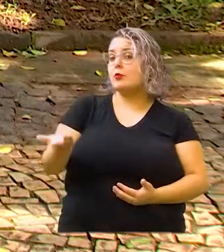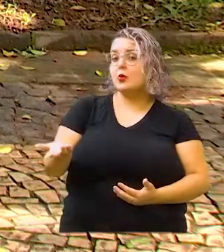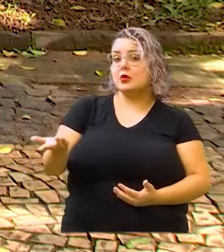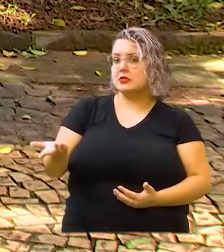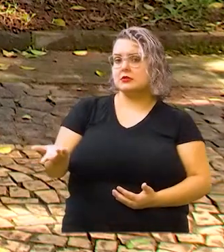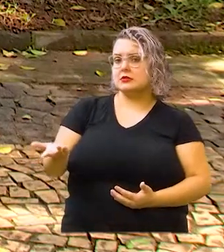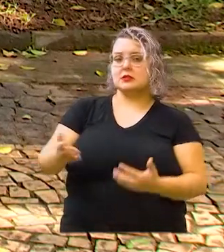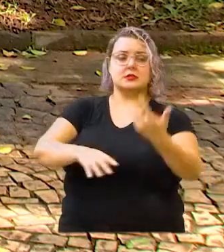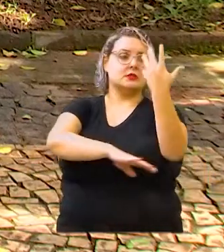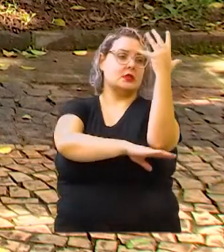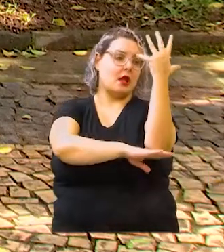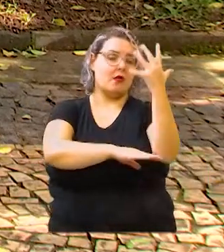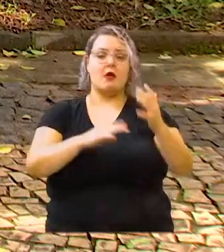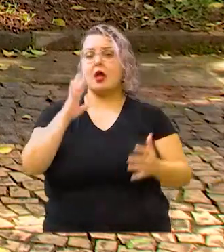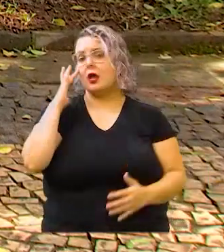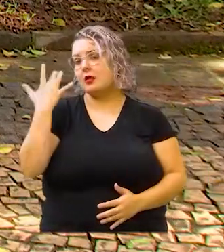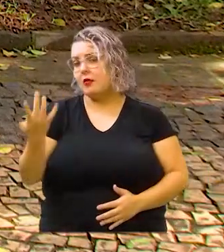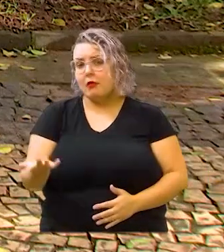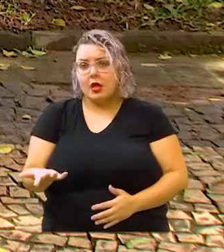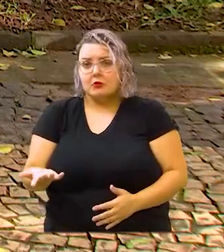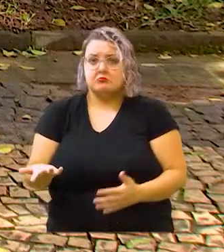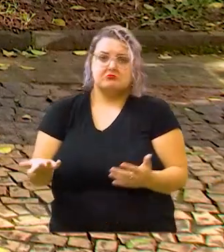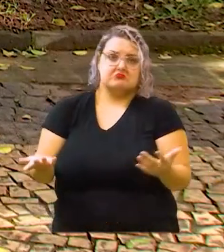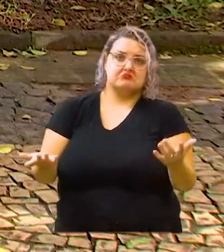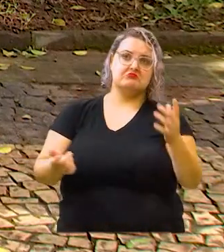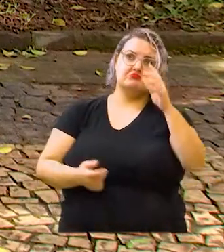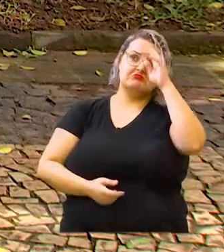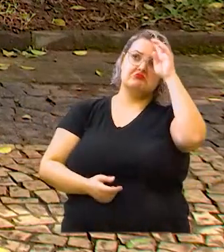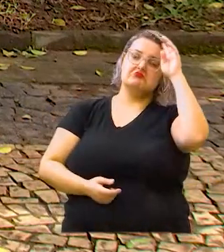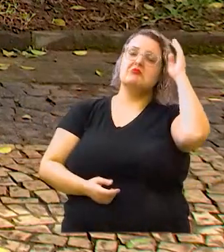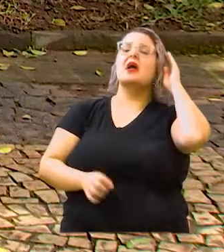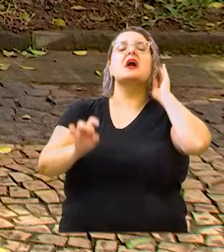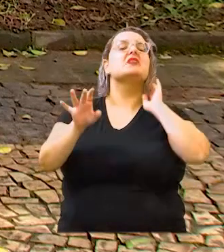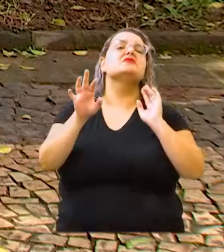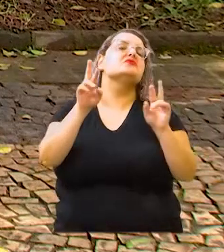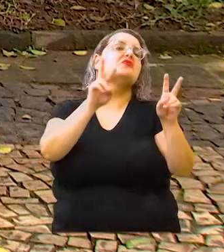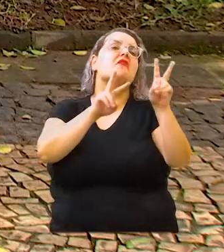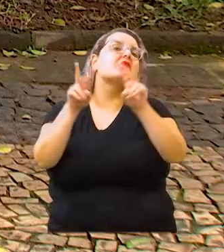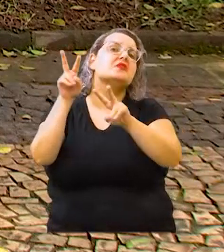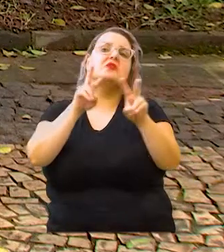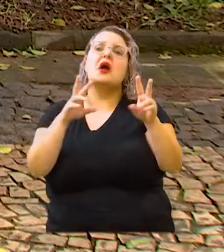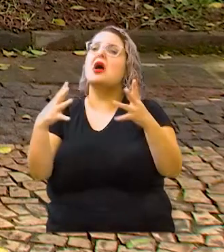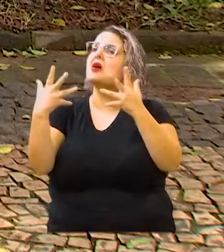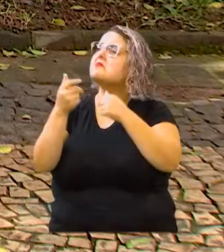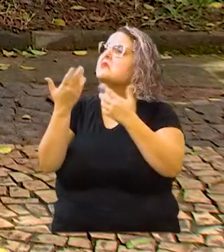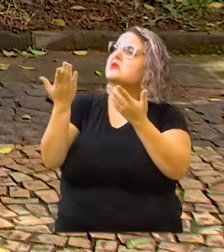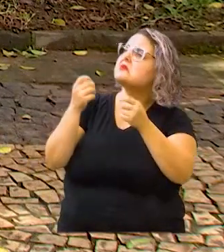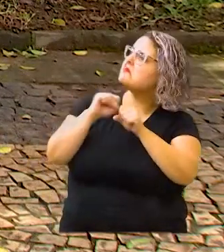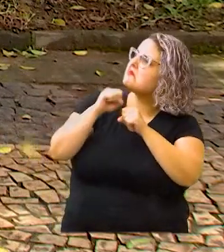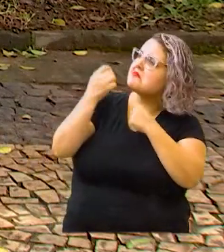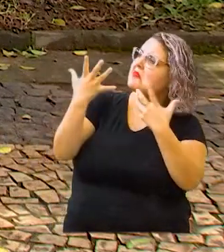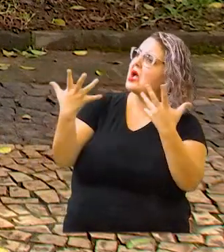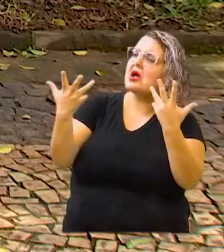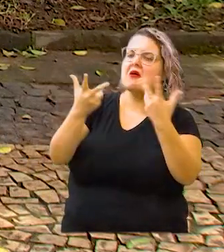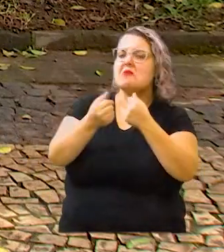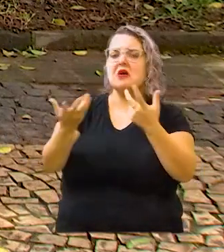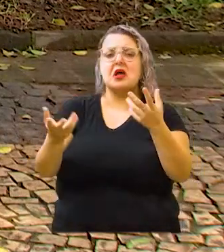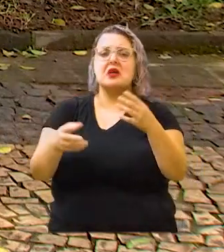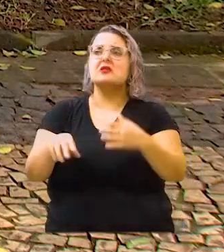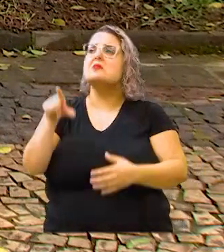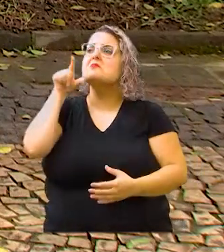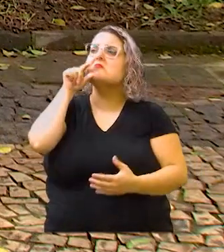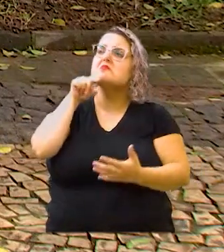importância da árvore. Então acha que a árvore, sei lá, é uma estética, né? É sim, bonito a árvore, olha só a árvore no parque, tem